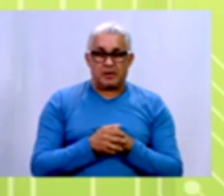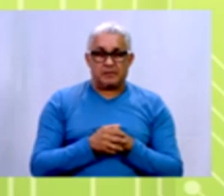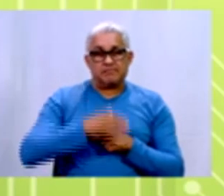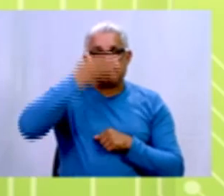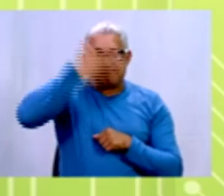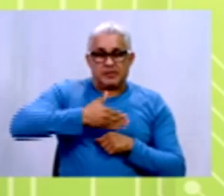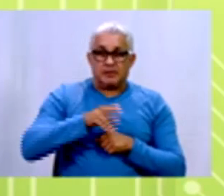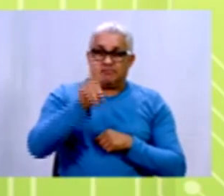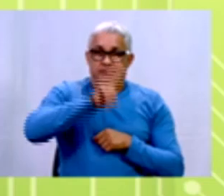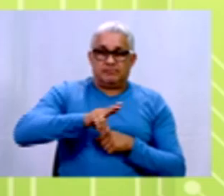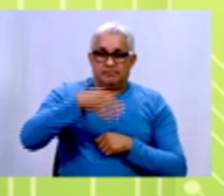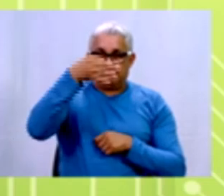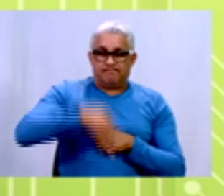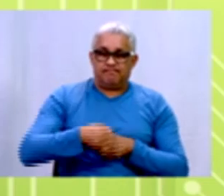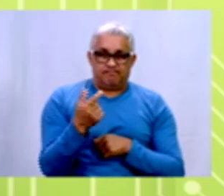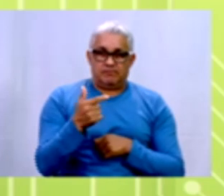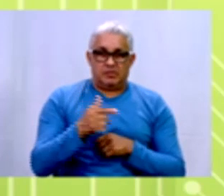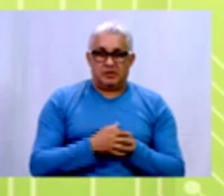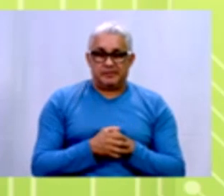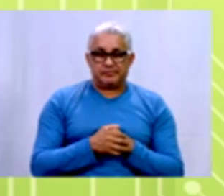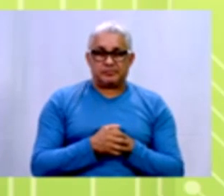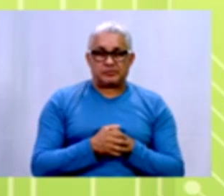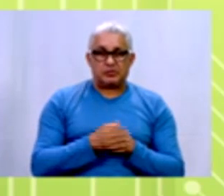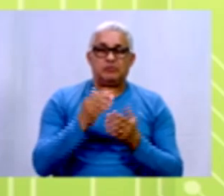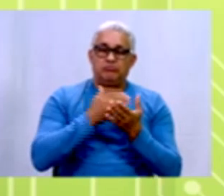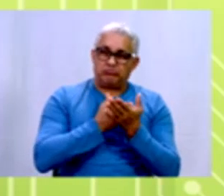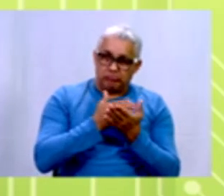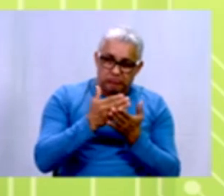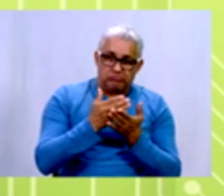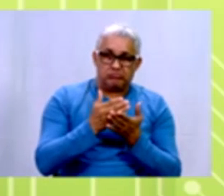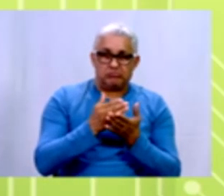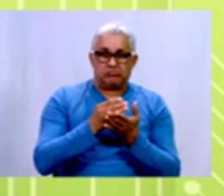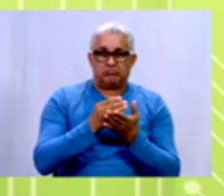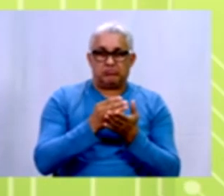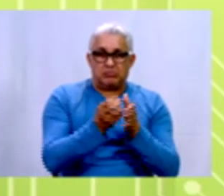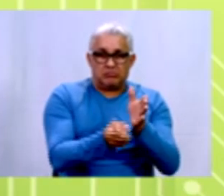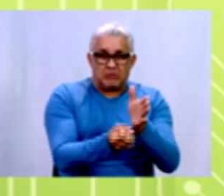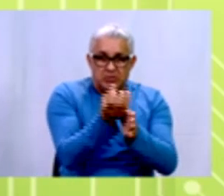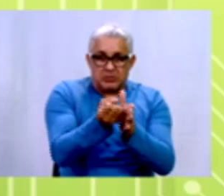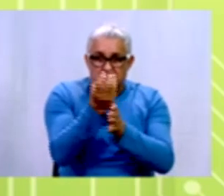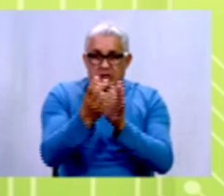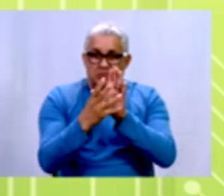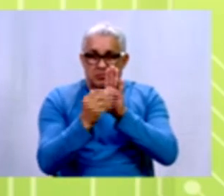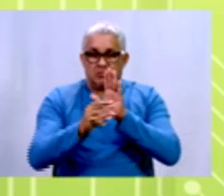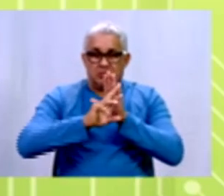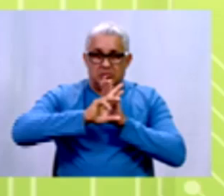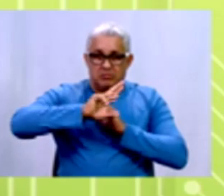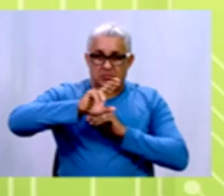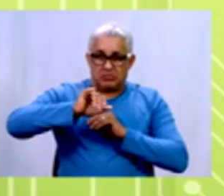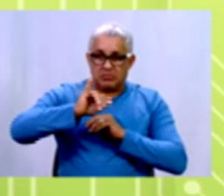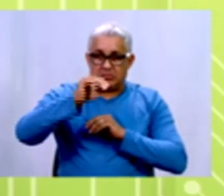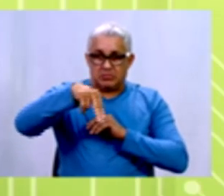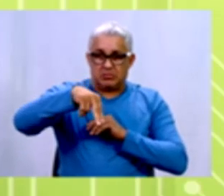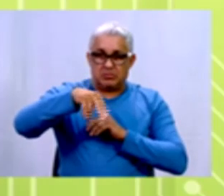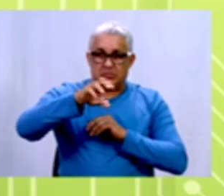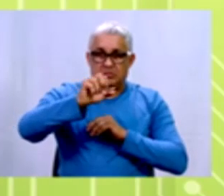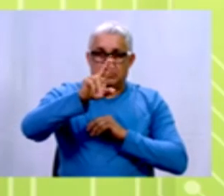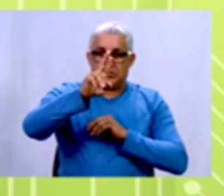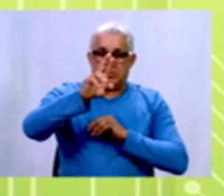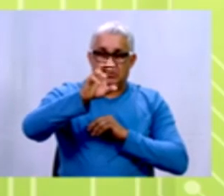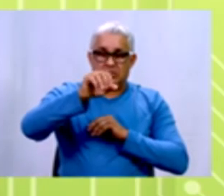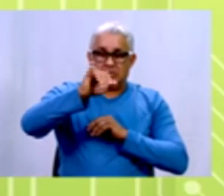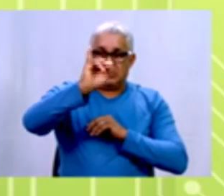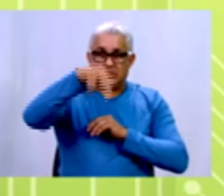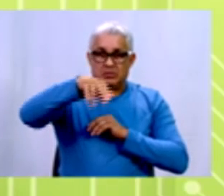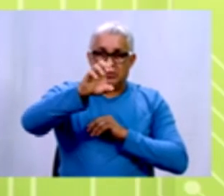comprovadamente bem utilizado, né? Então, a partir dele foram criados outros modelos, aí o incremental, em que, de novo, tínhamos